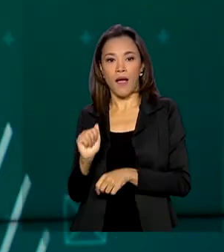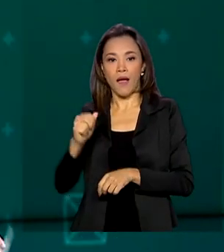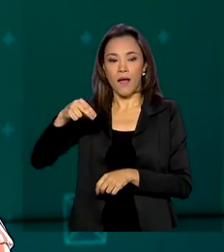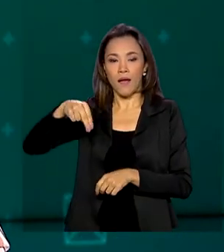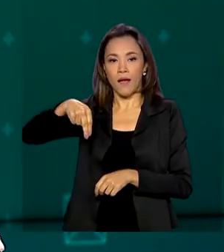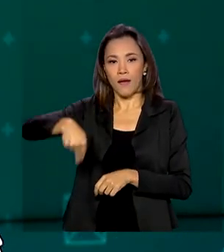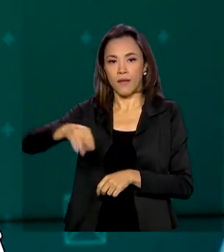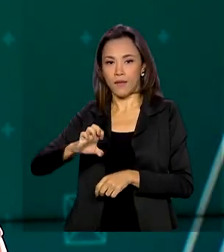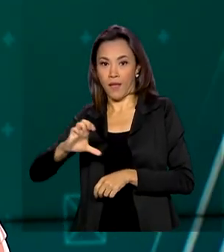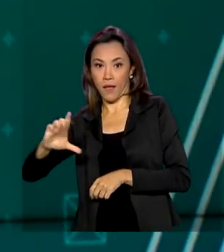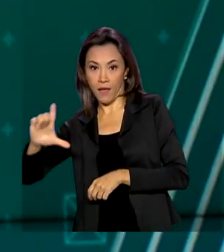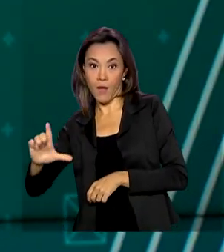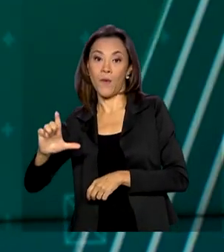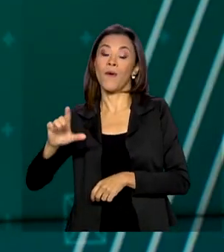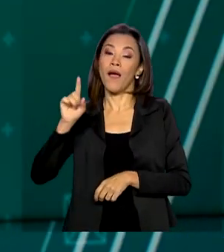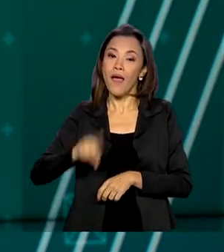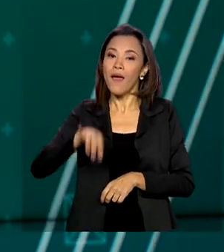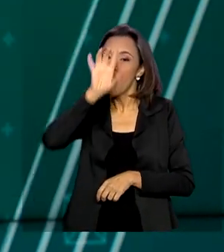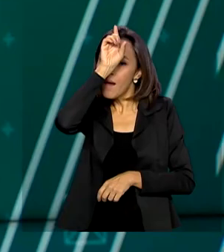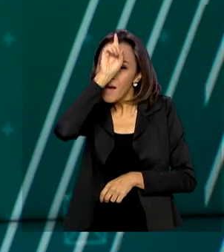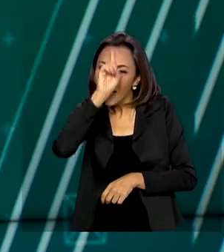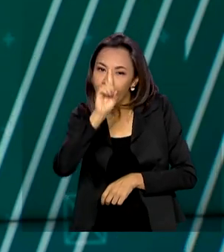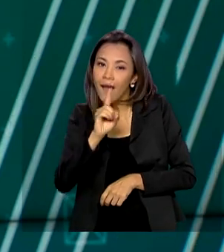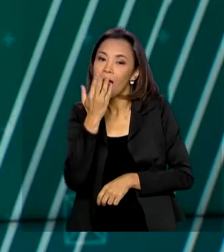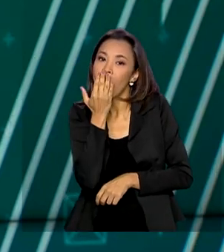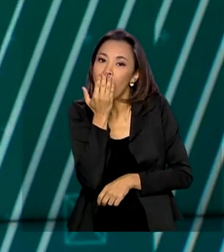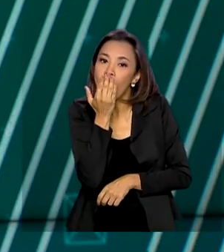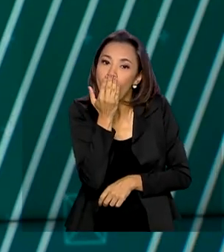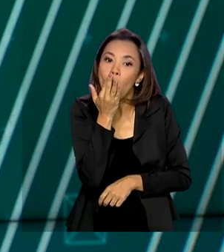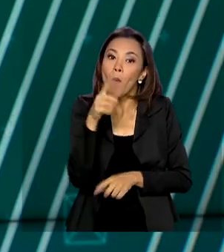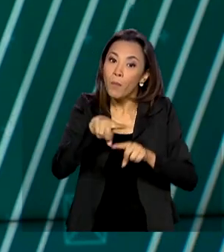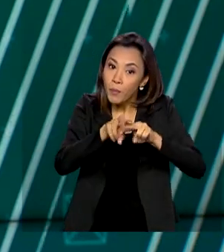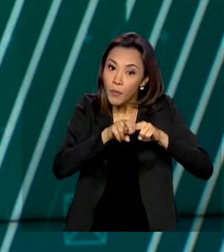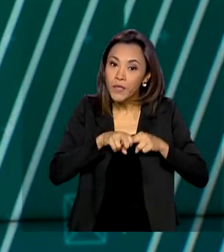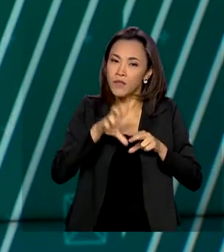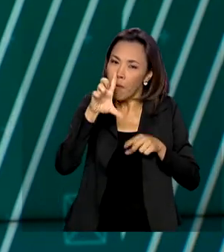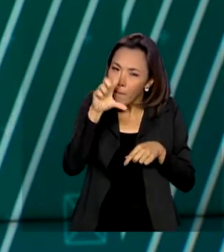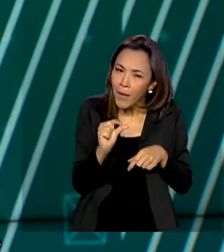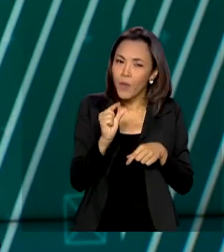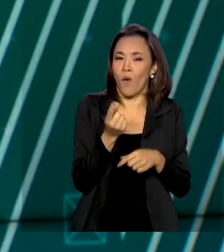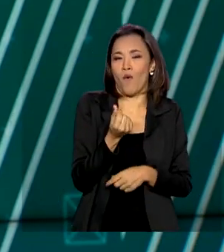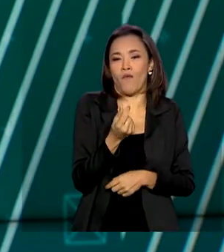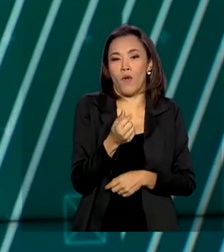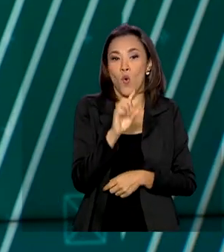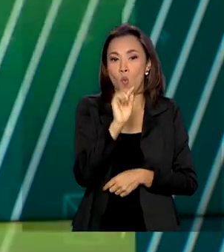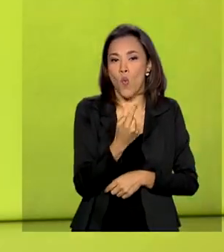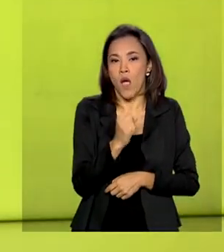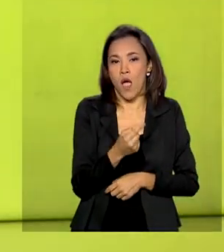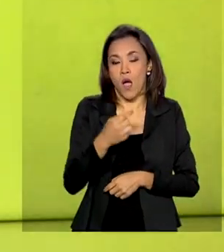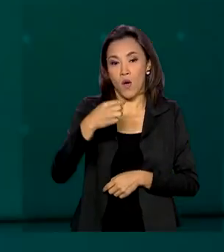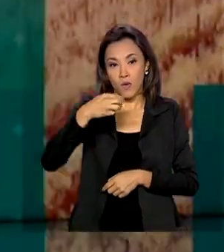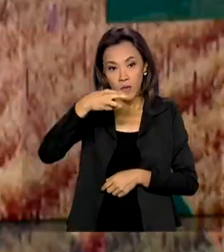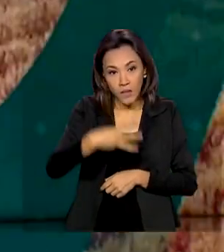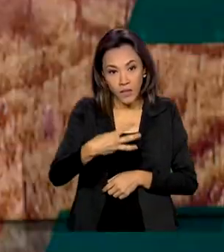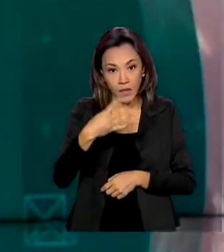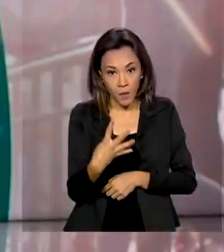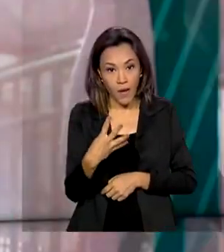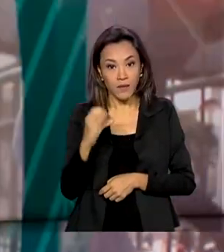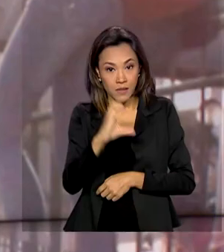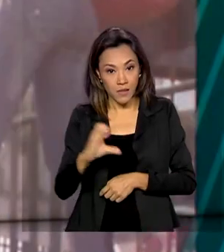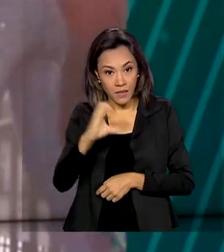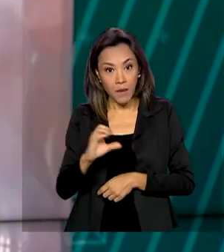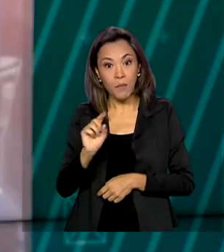bandeira tarifária deste mês é amarela com isso o preço fica em um real e 34 centavos para cada 100 quilates